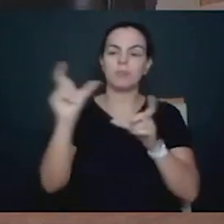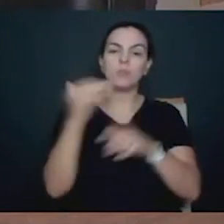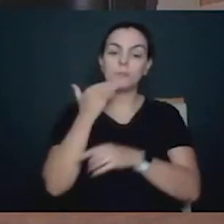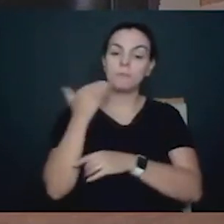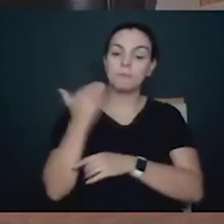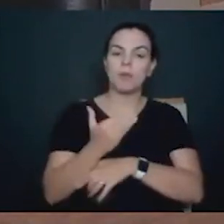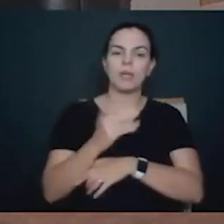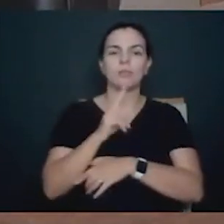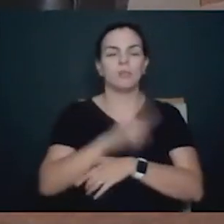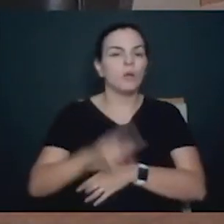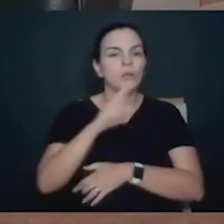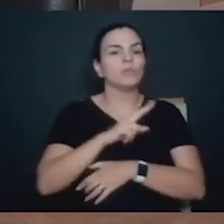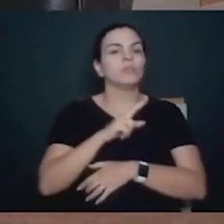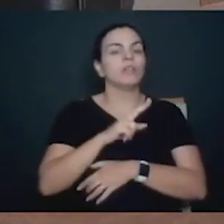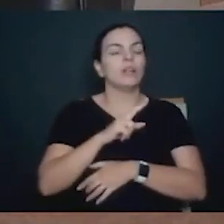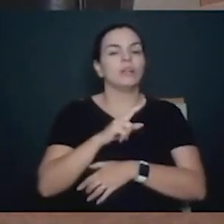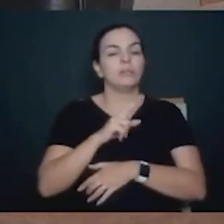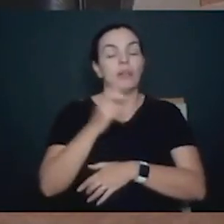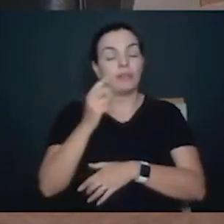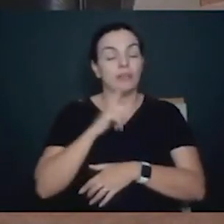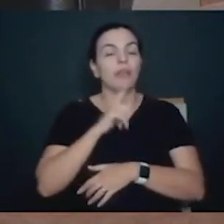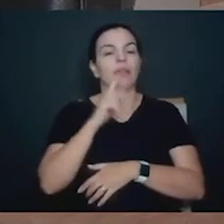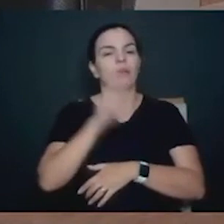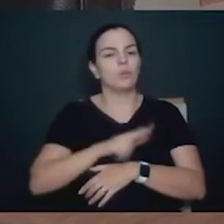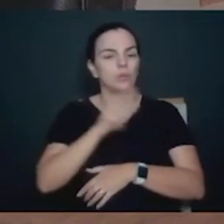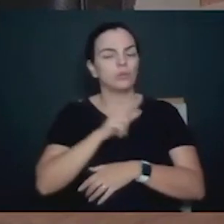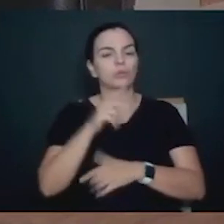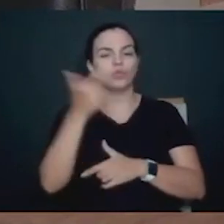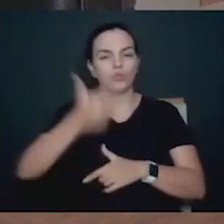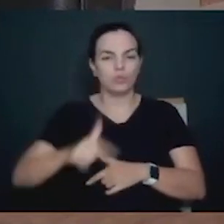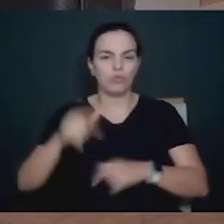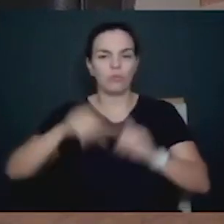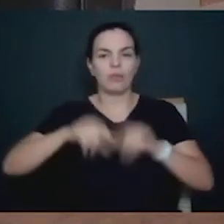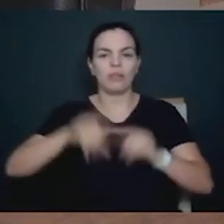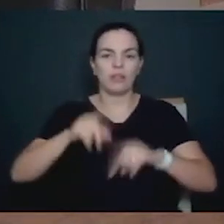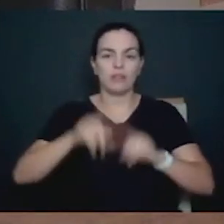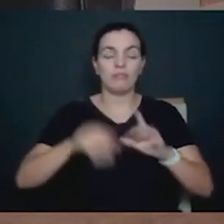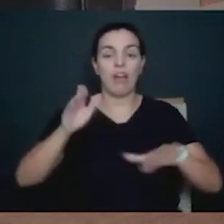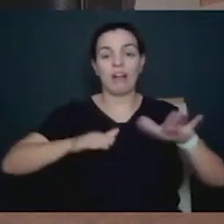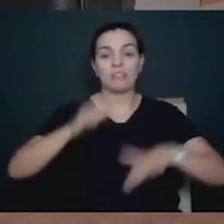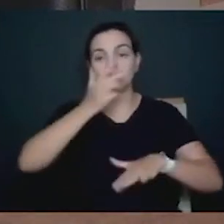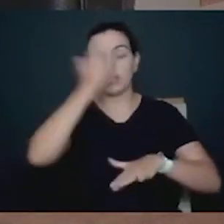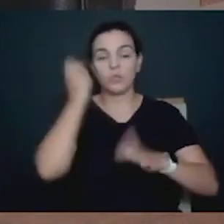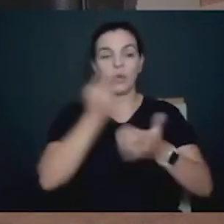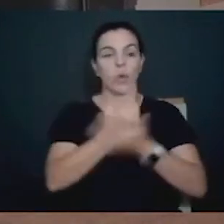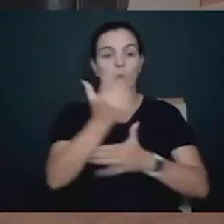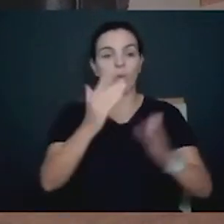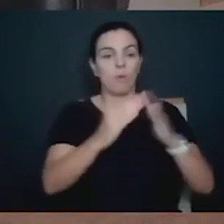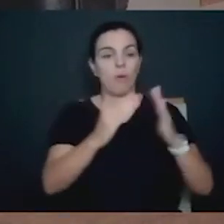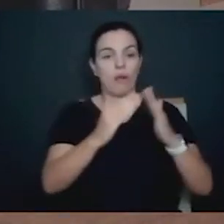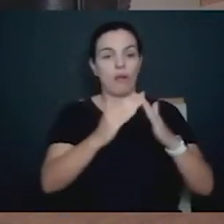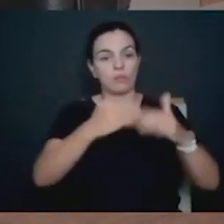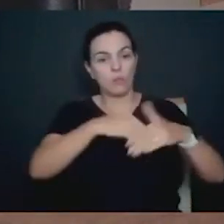esportivo. E a gente vê muitas oportunidades, algumas pessoas que acabam deteriorando em suas casas esse material esportivo, que às vezes de alta qualidade ou até